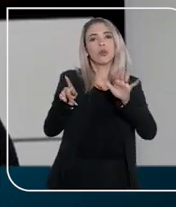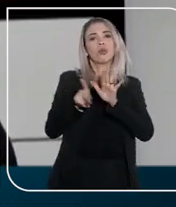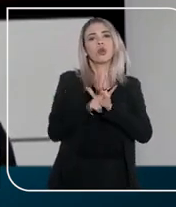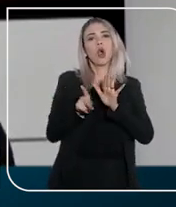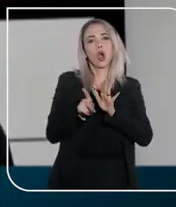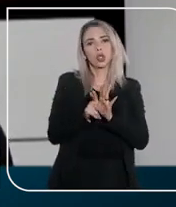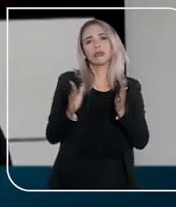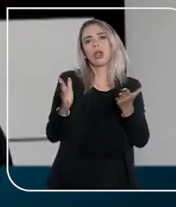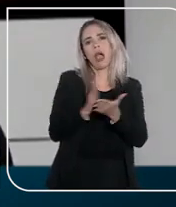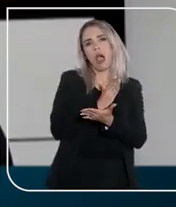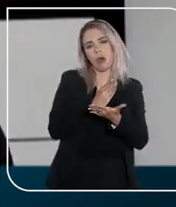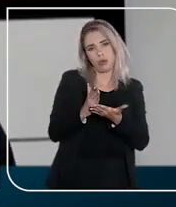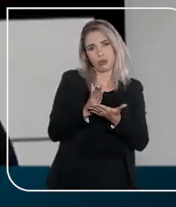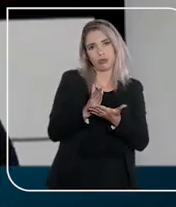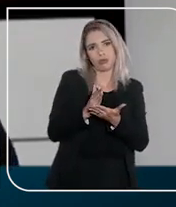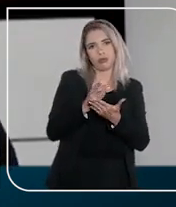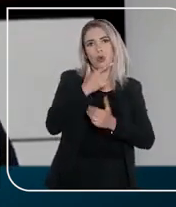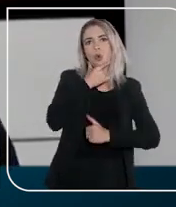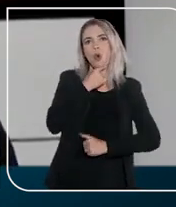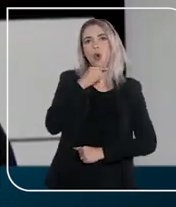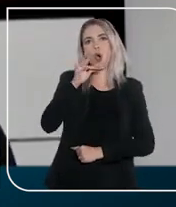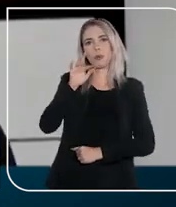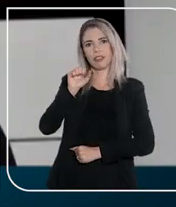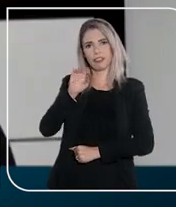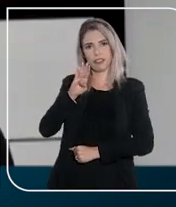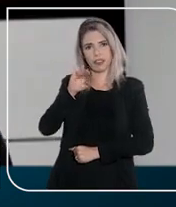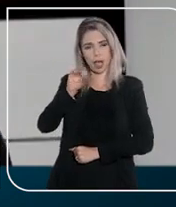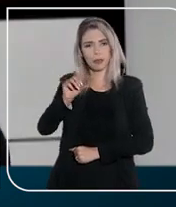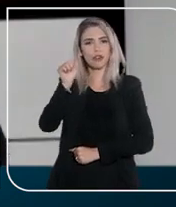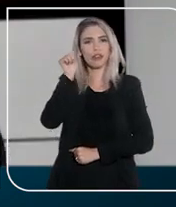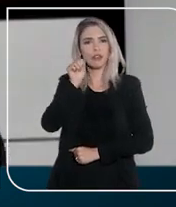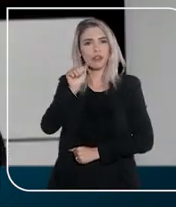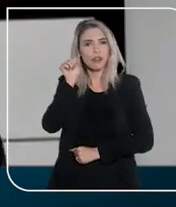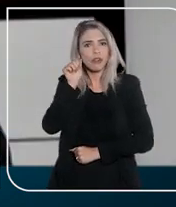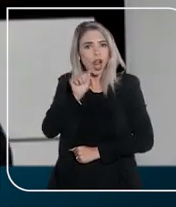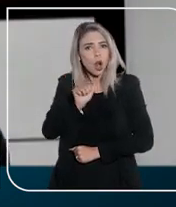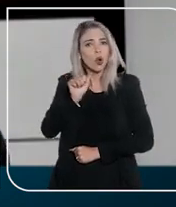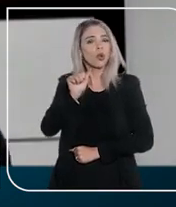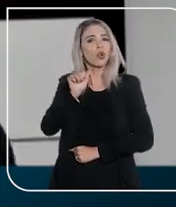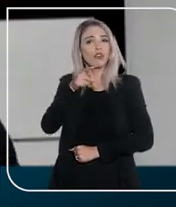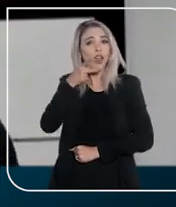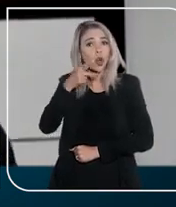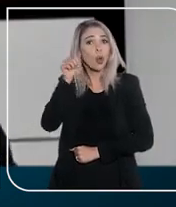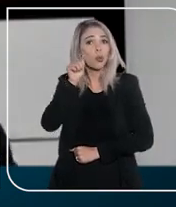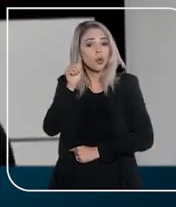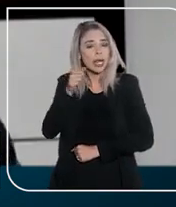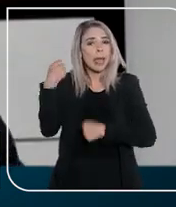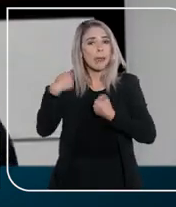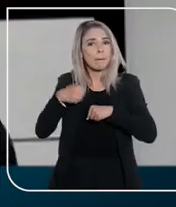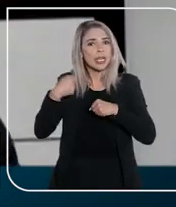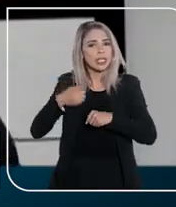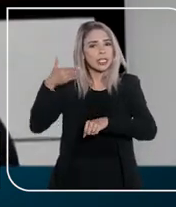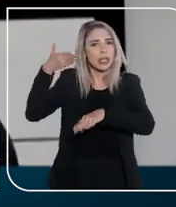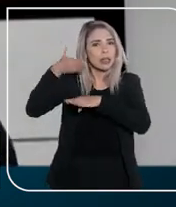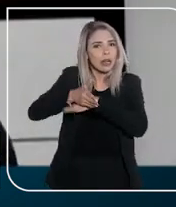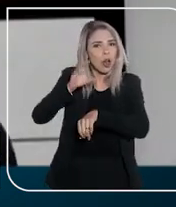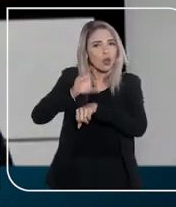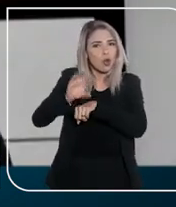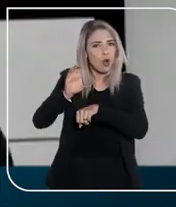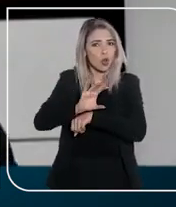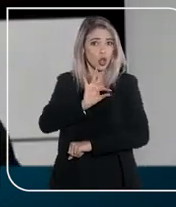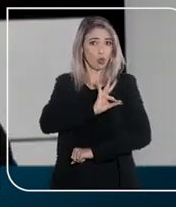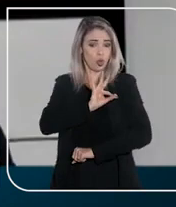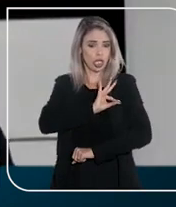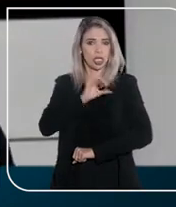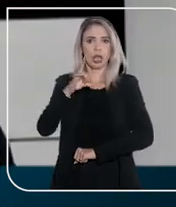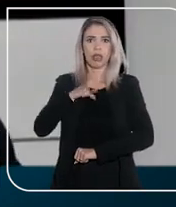Porque, como o professor Fábio bem nos disse, uma mulher que precisa participar de um curso de formação policial, como um exemplo, ela